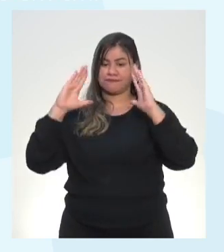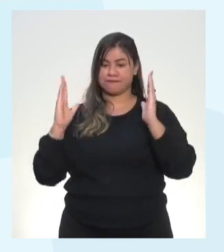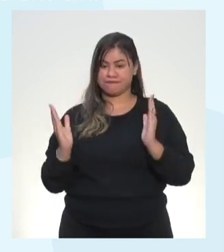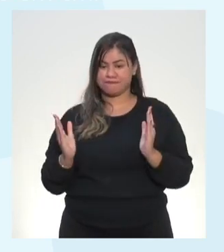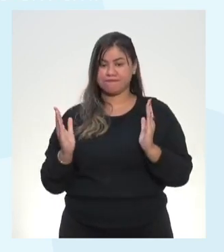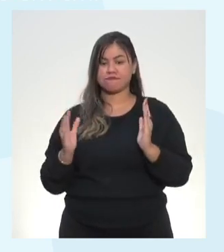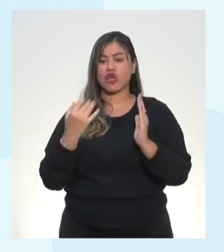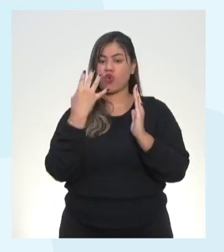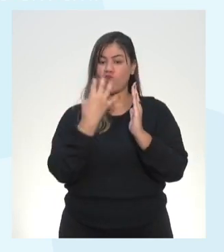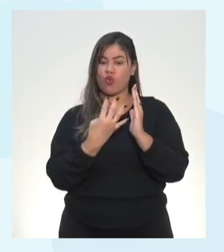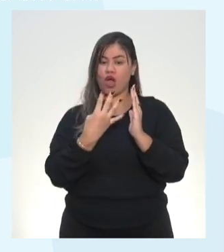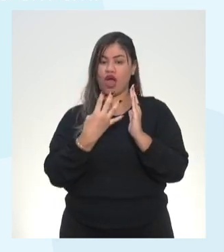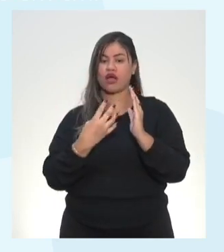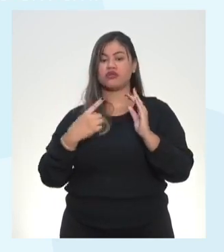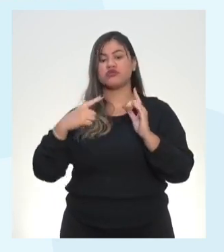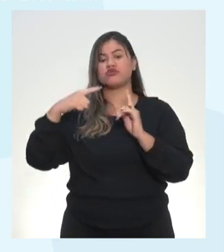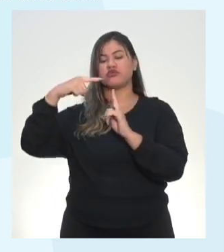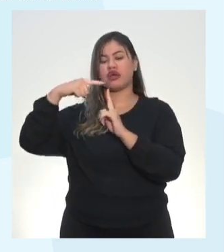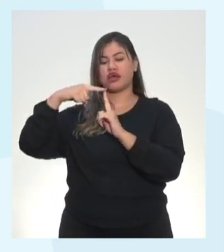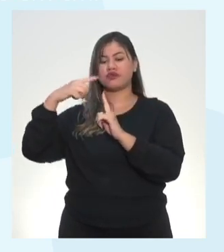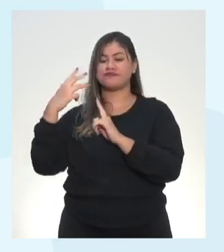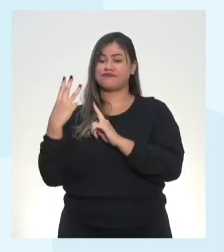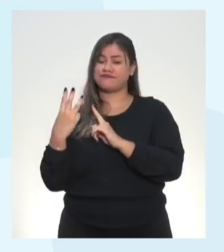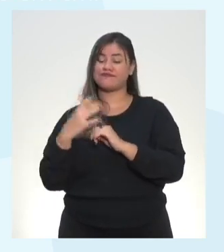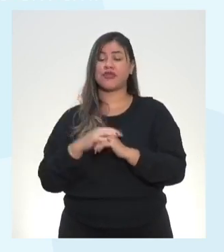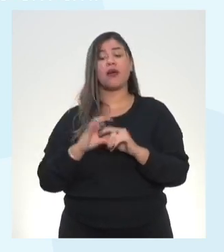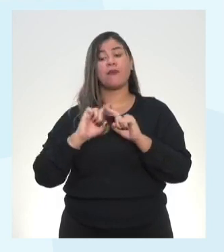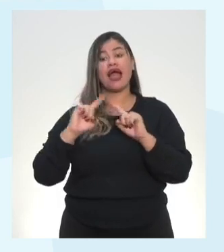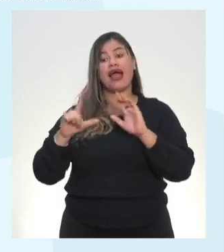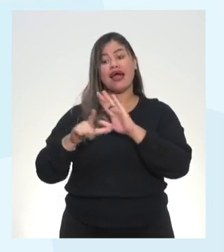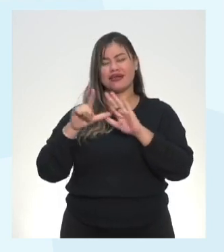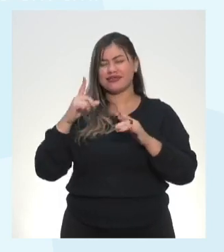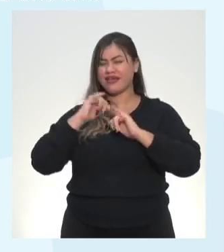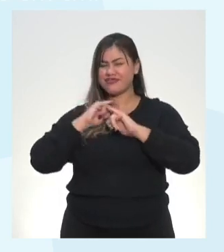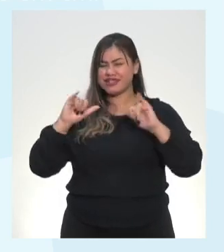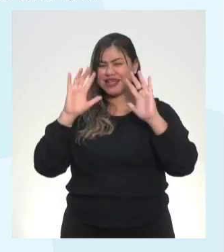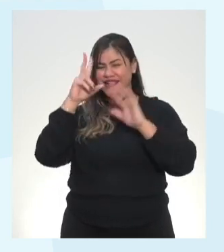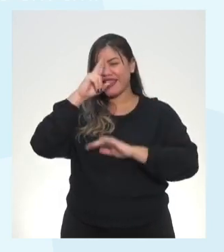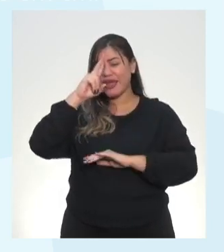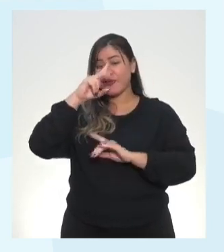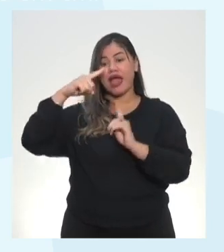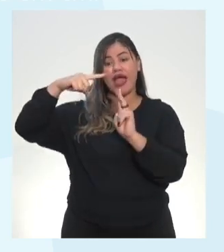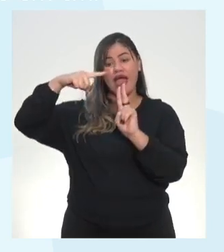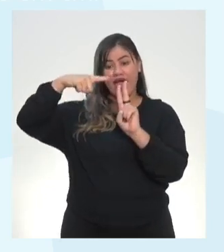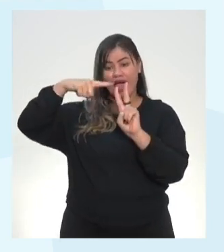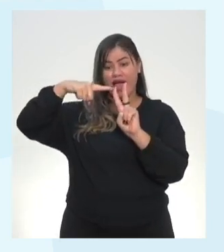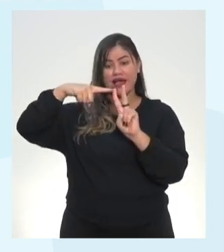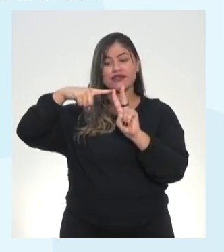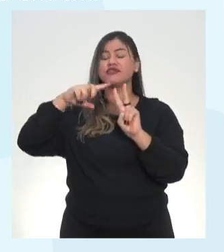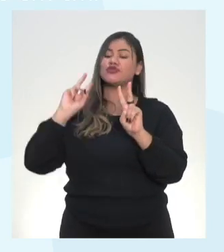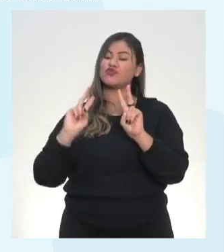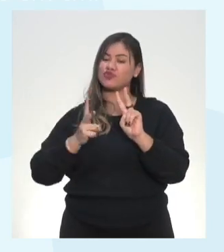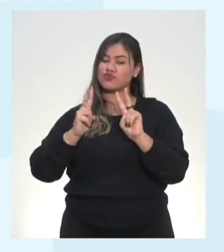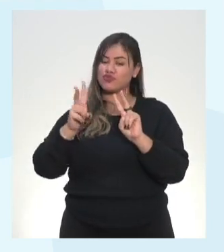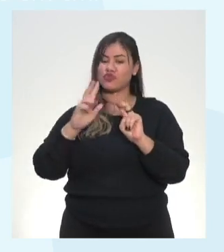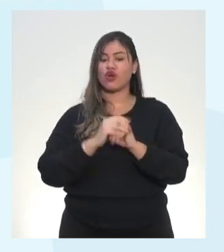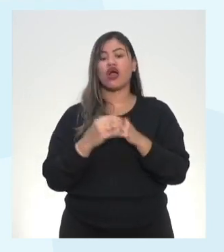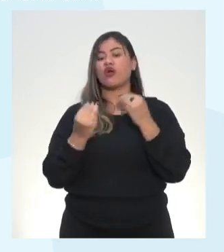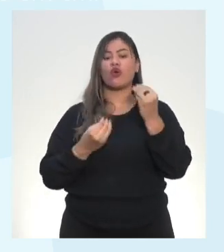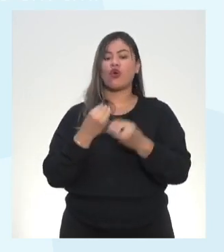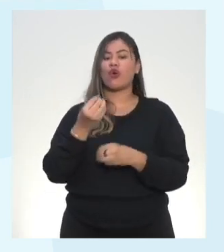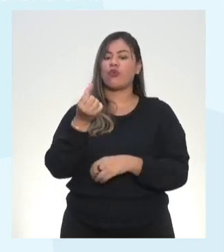multiplica. Abre parênteses, 4 ao quadrado vezes raiz de 3, tudo isso dividido por 4,